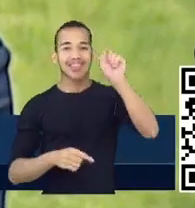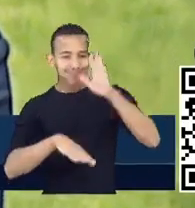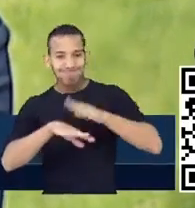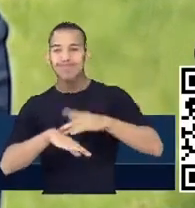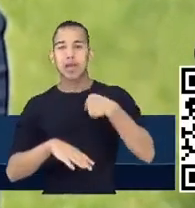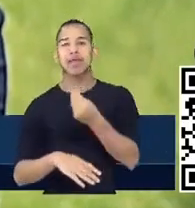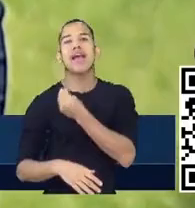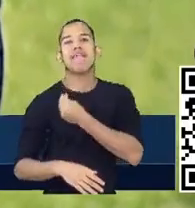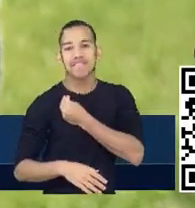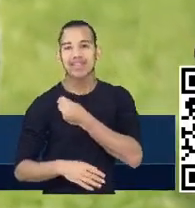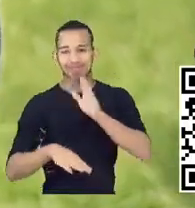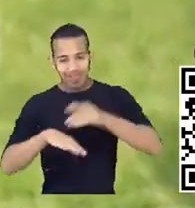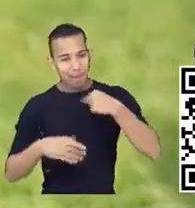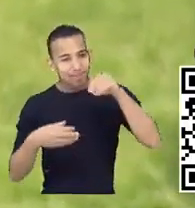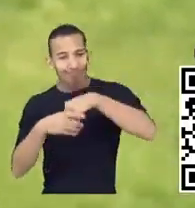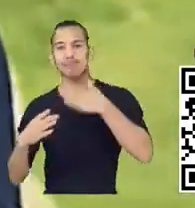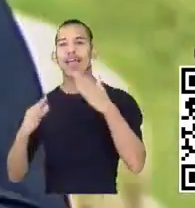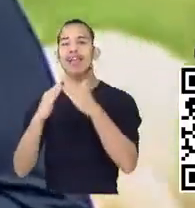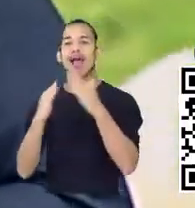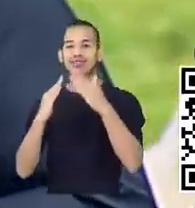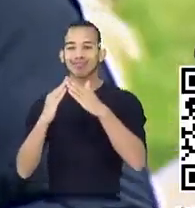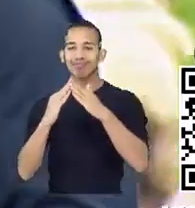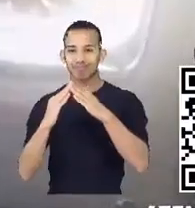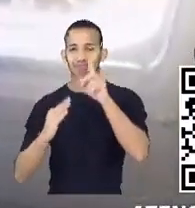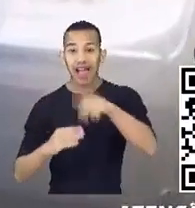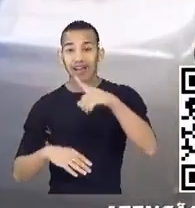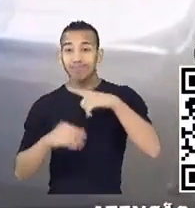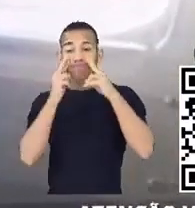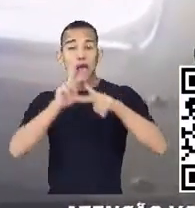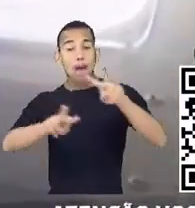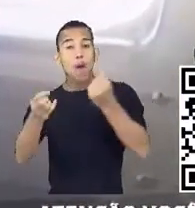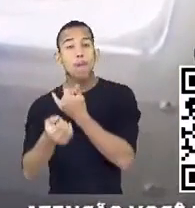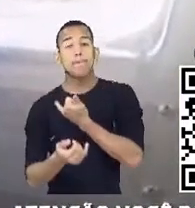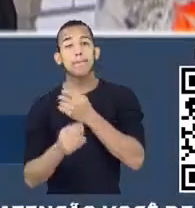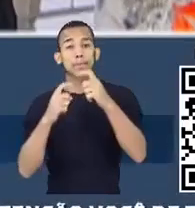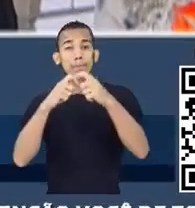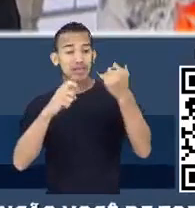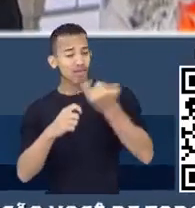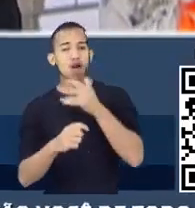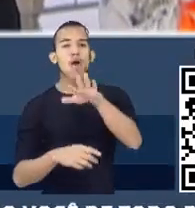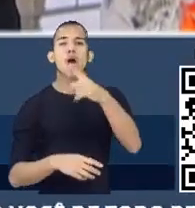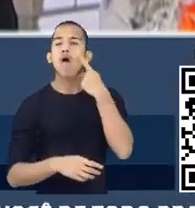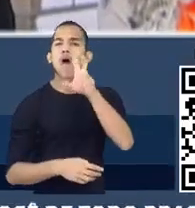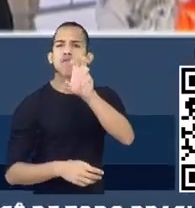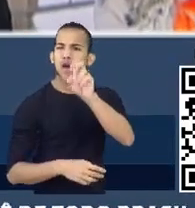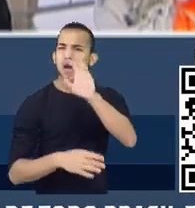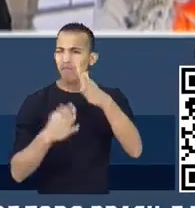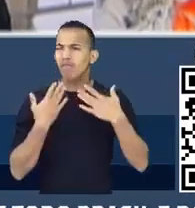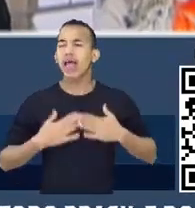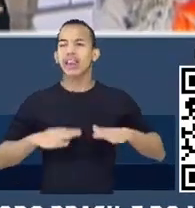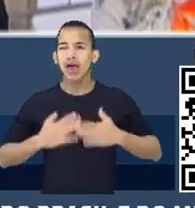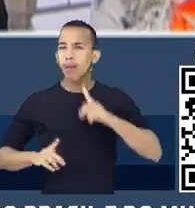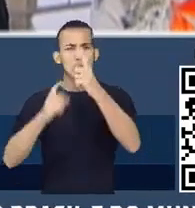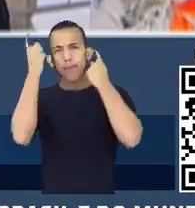na minha casa. E aí ele virou para mim e disse assim: ô, vó, fica tranquila, viu? Não